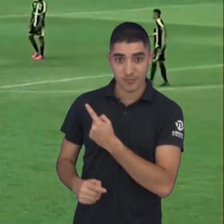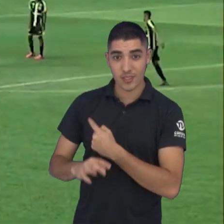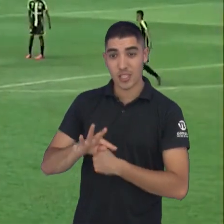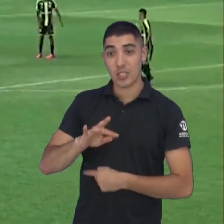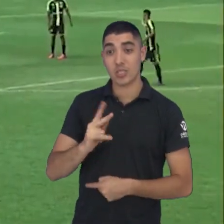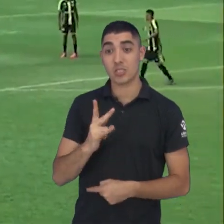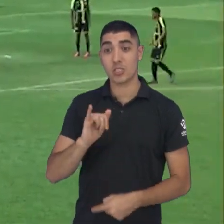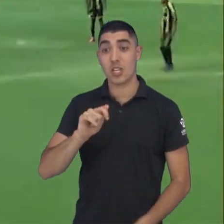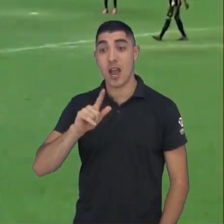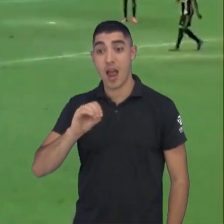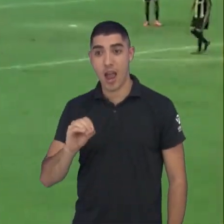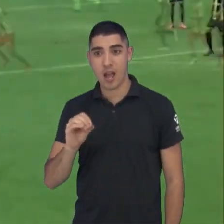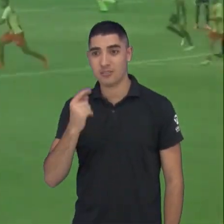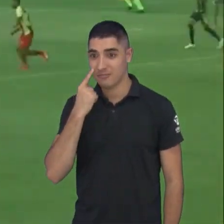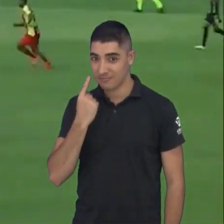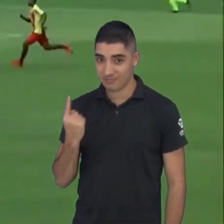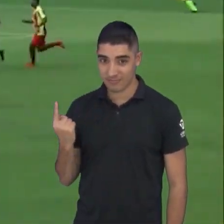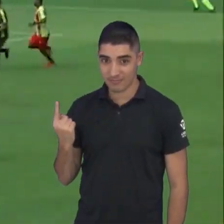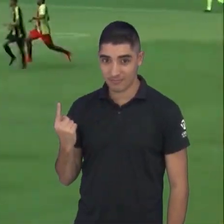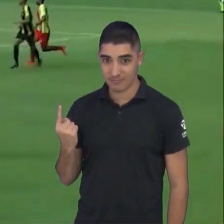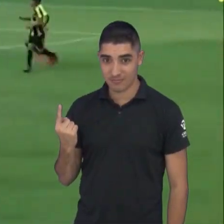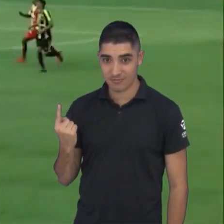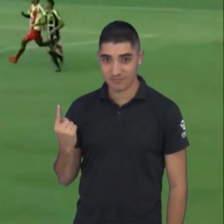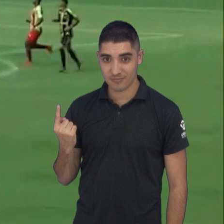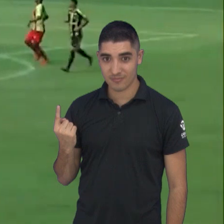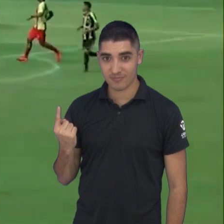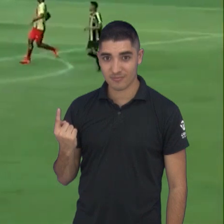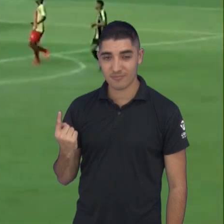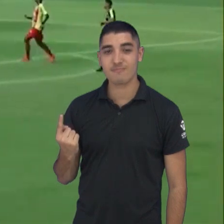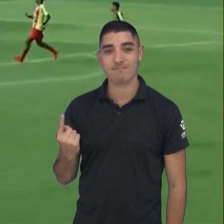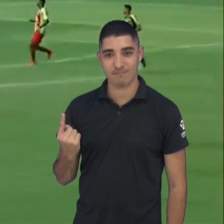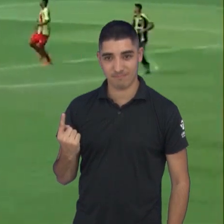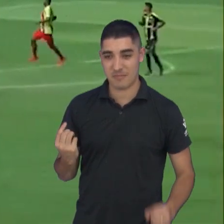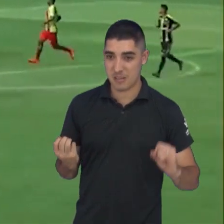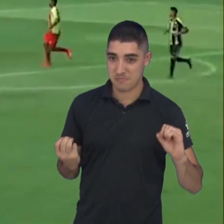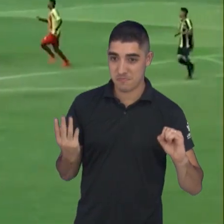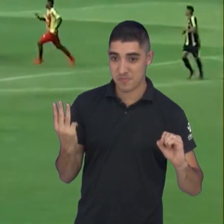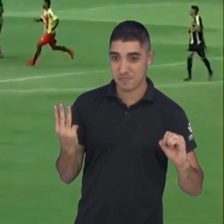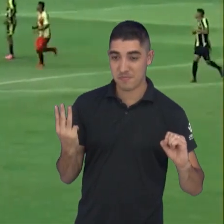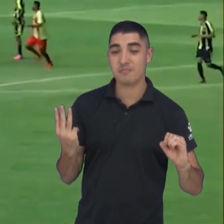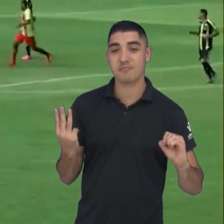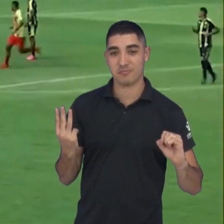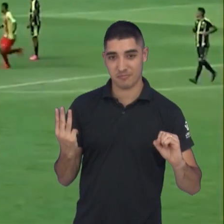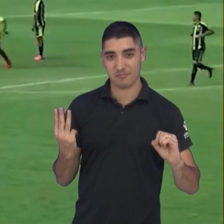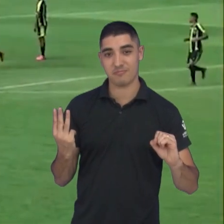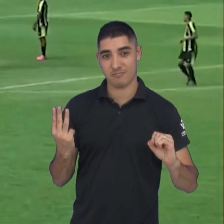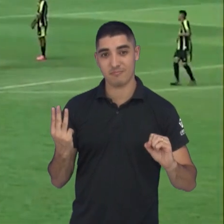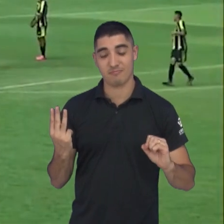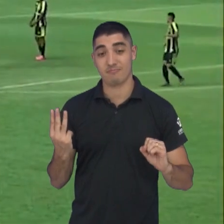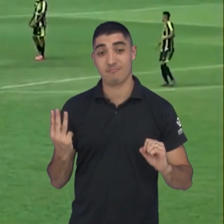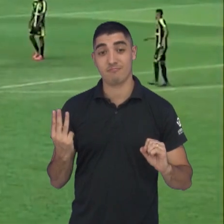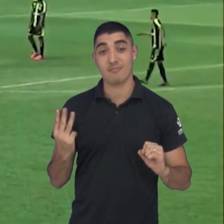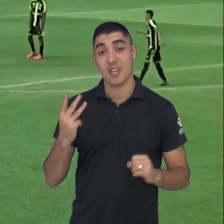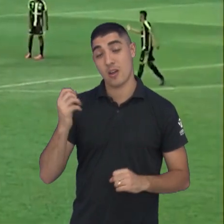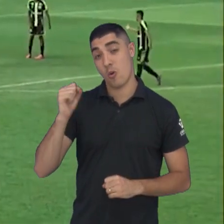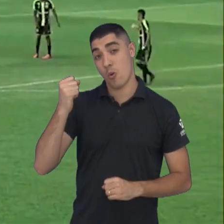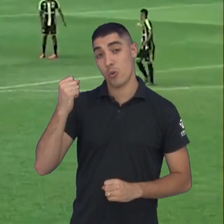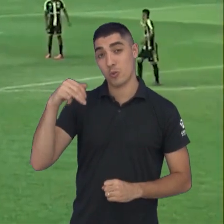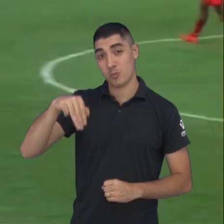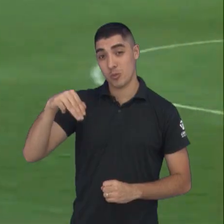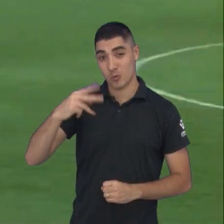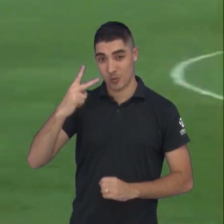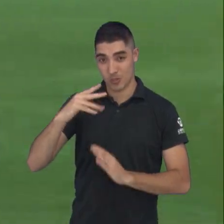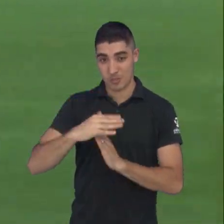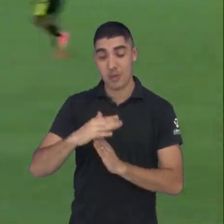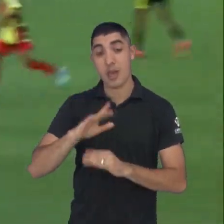ó, olha que pintura. Toque do Caio e o Thiago meteu por cima 3-0 para o Jabaquara aos 8 do segundo tempo. E aos